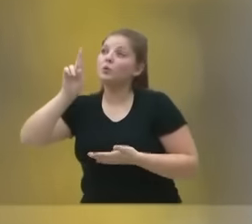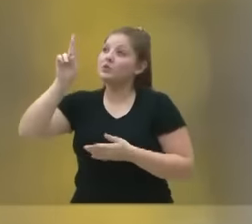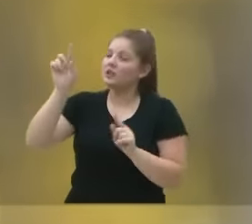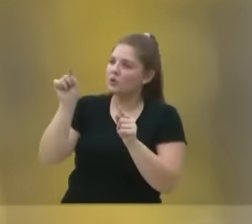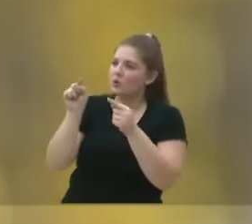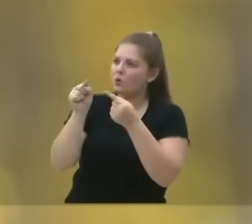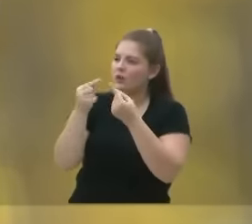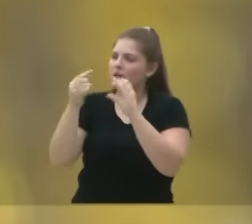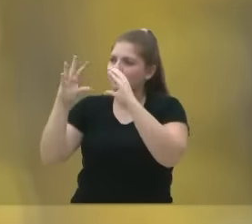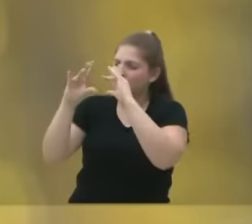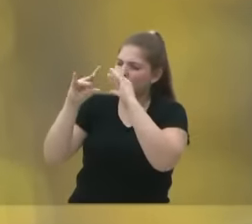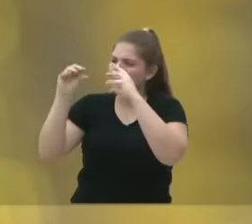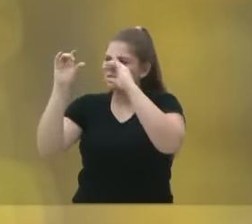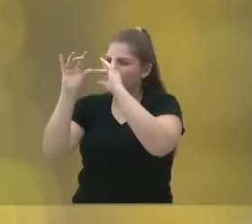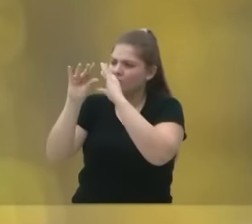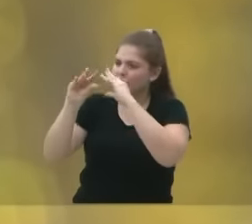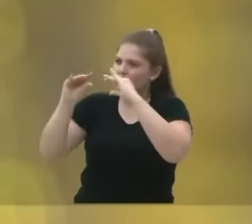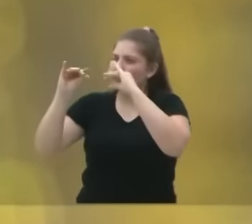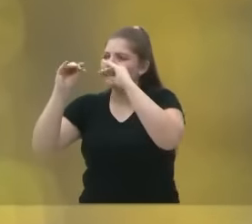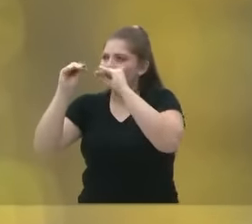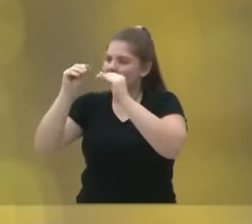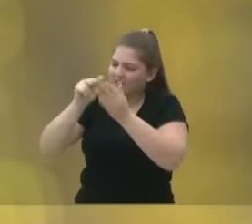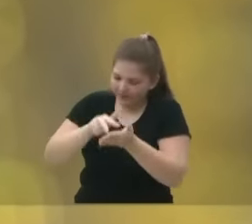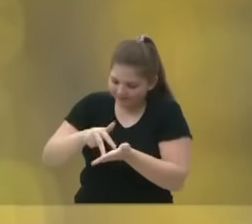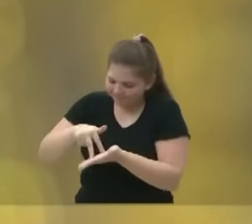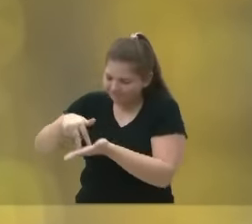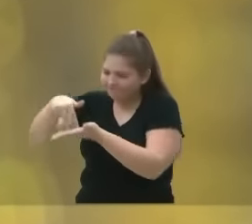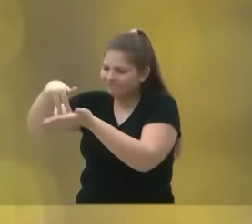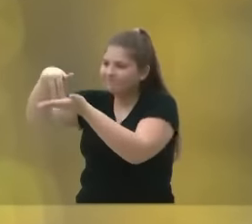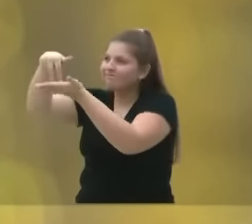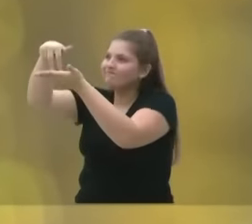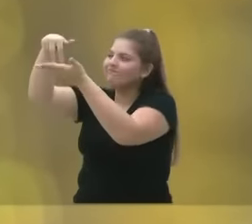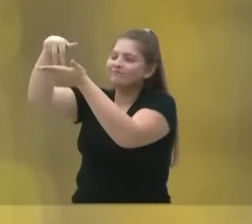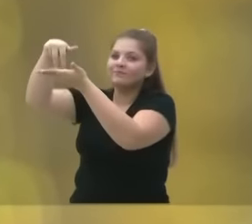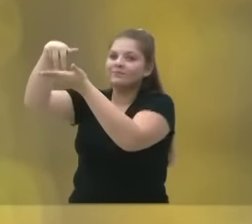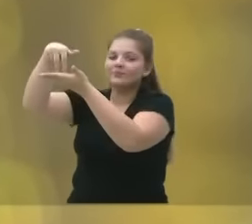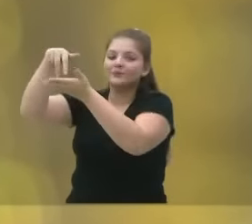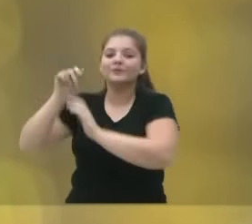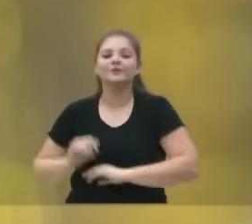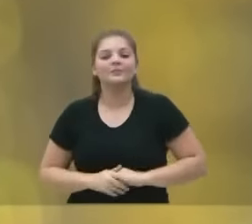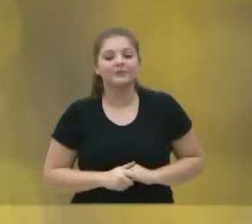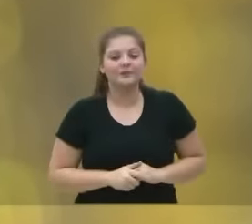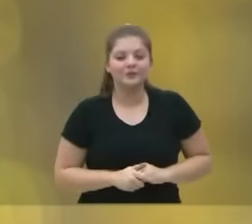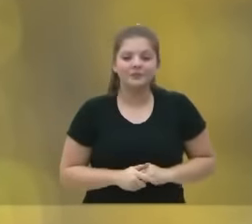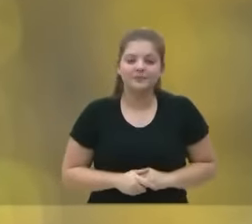elevou, o Senhor subiu ao toque da trombeta.